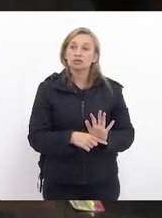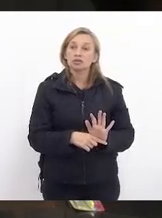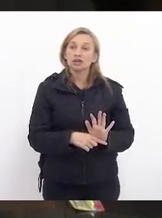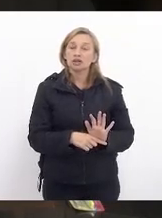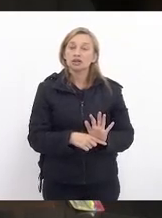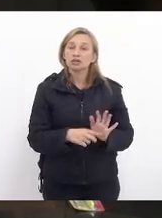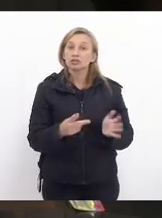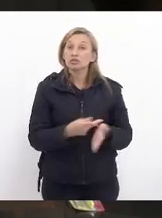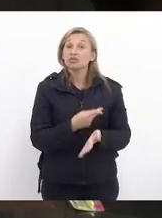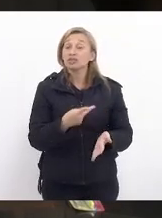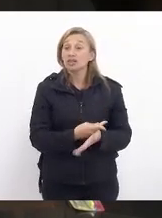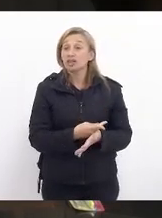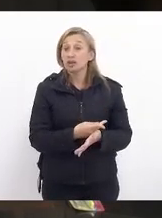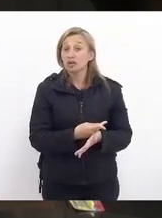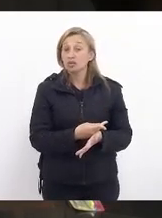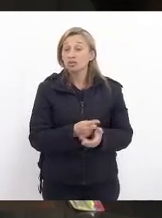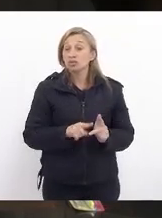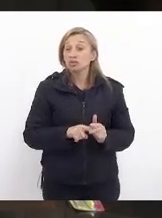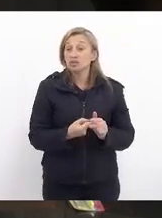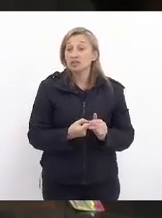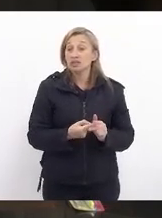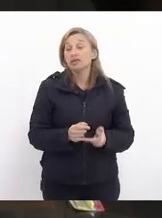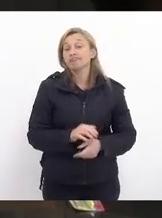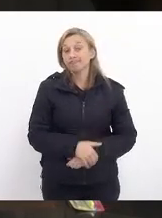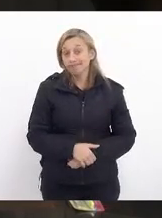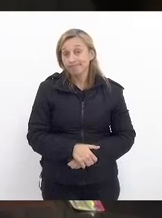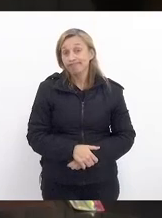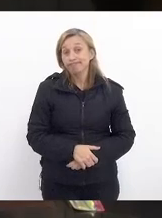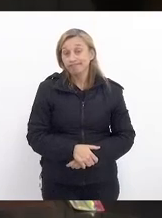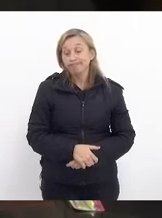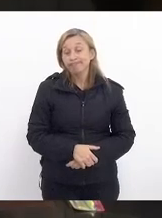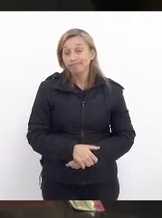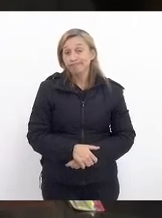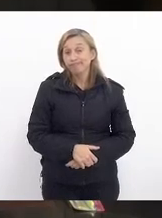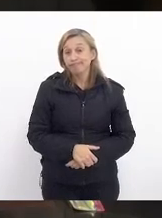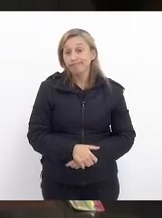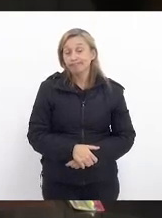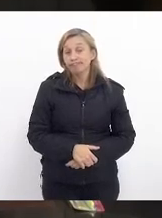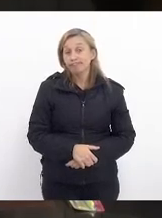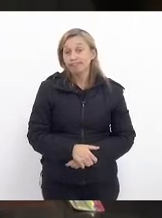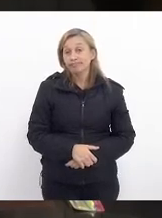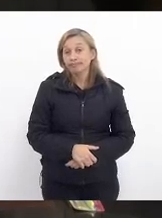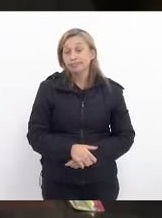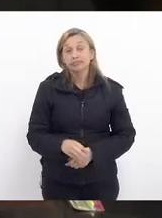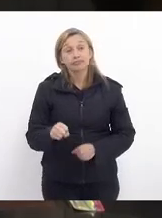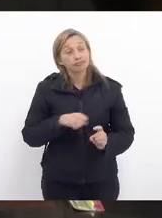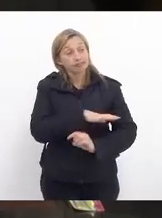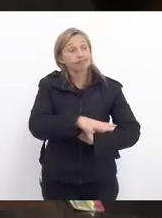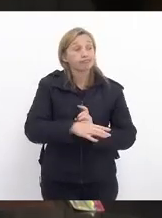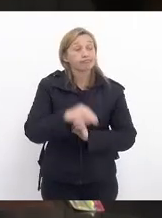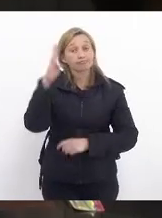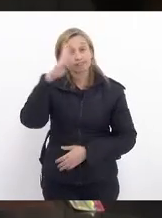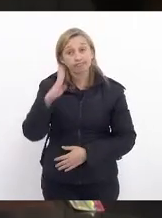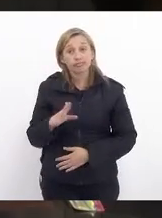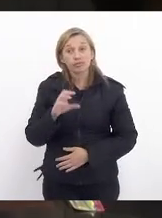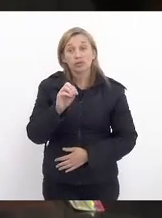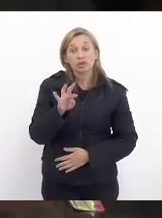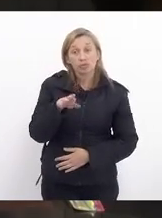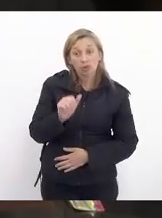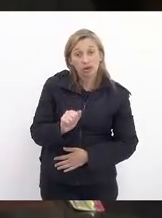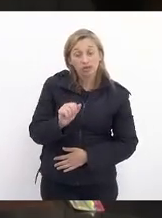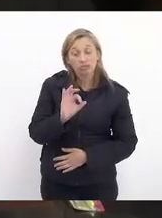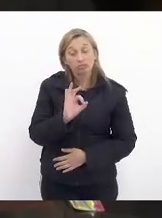o festival de injustiças que grassam na sociedade brasileira contemporânea